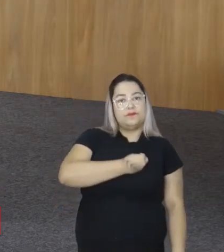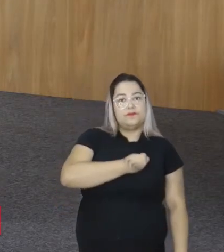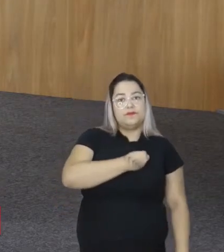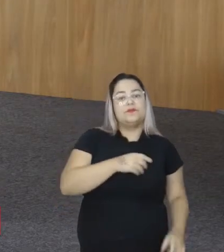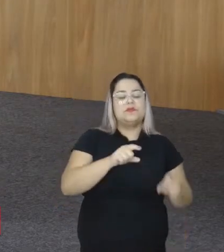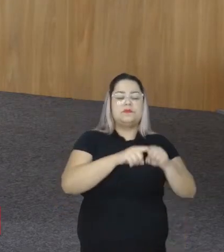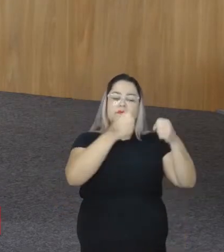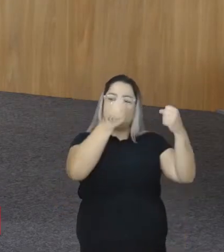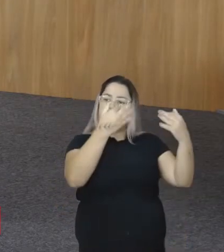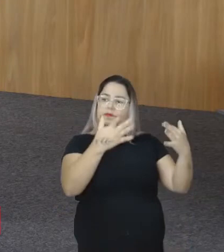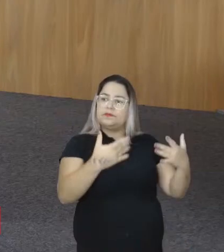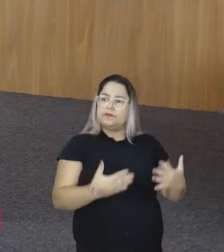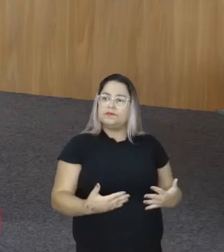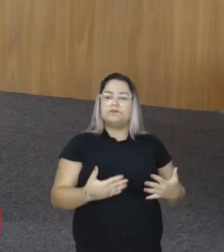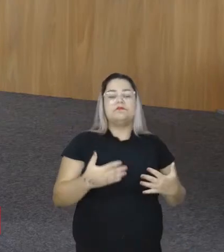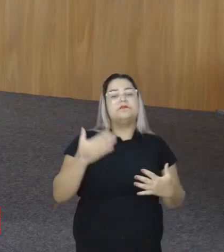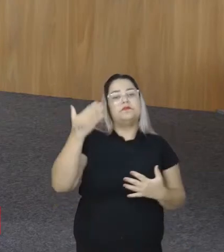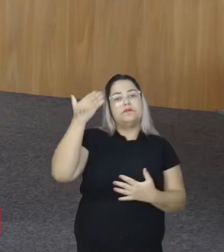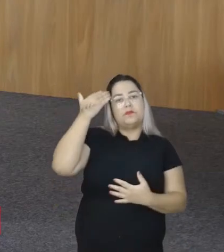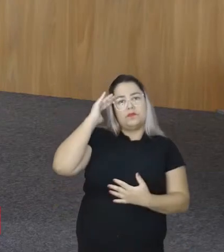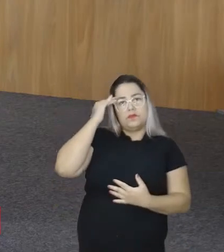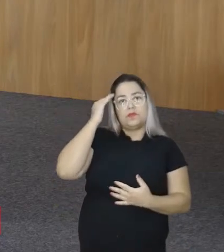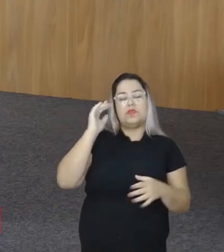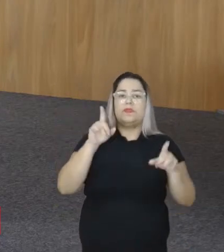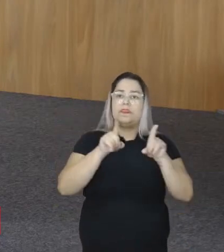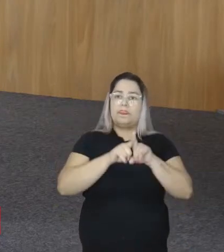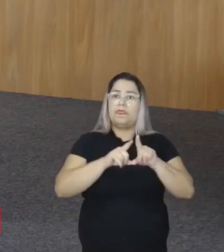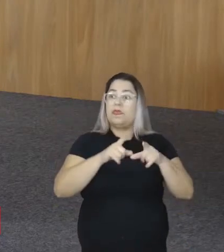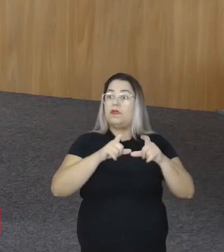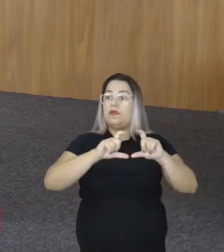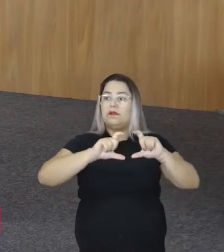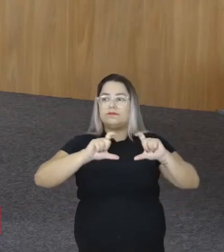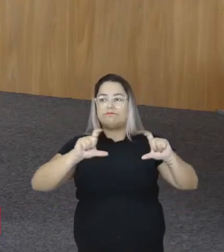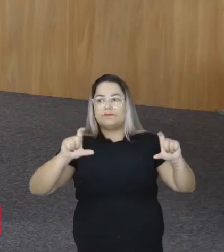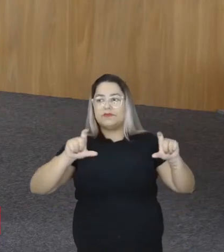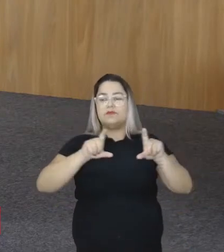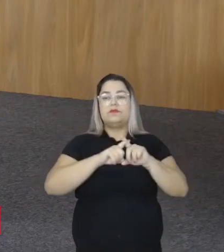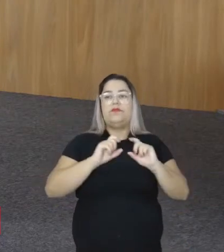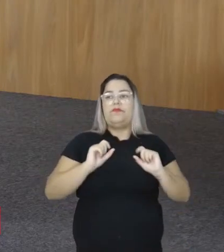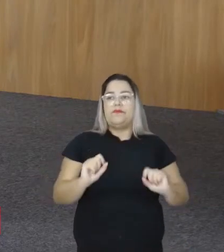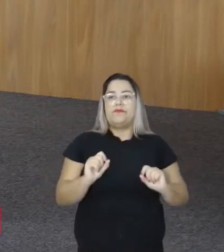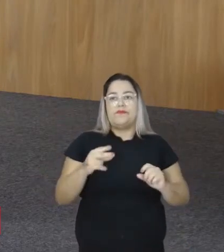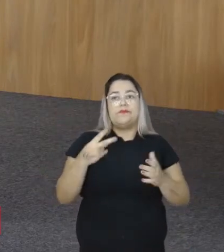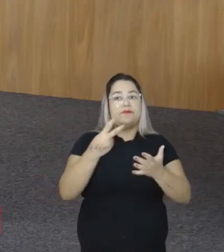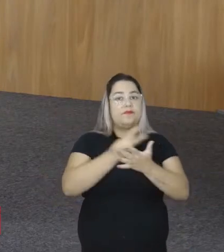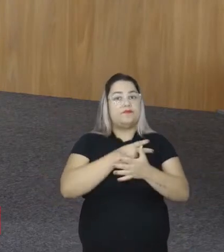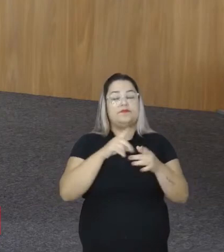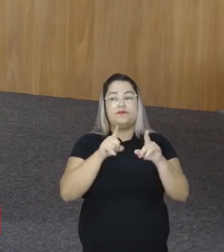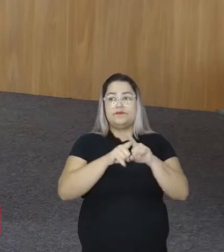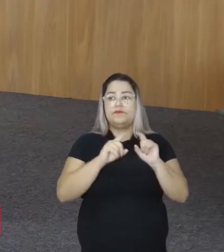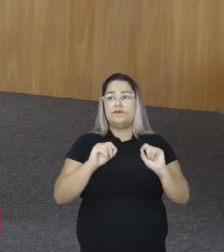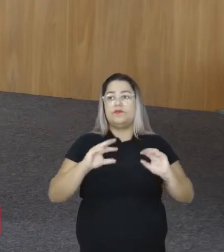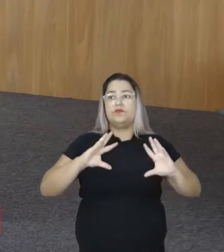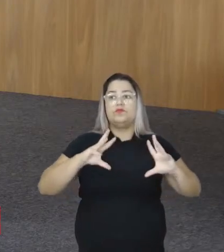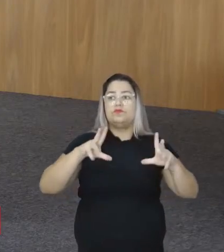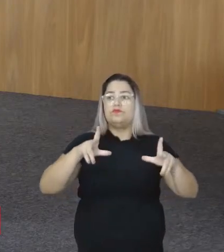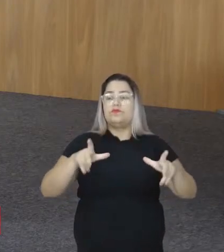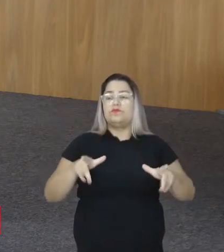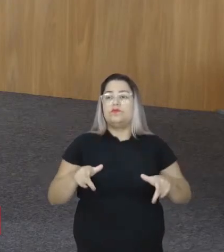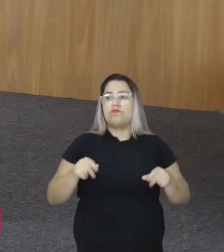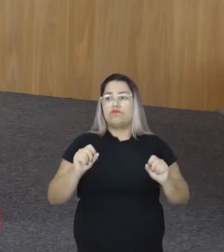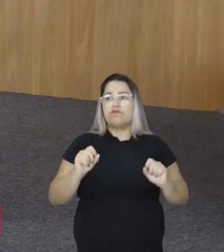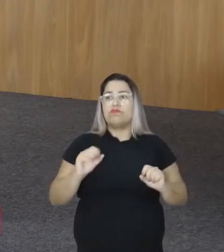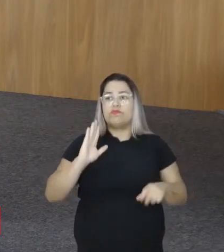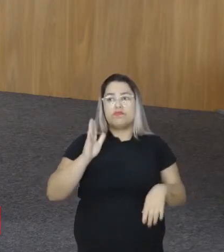pelas explicações também para a gente entender, né? Porque é uma sigla enorme, para a gente entender o que dispõe isso e todo o imbróglio, né? Que já